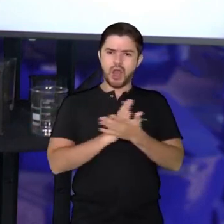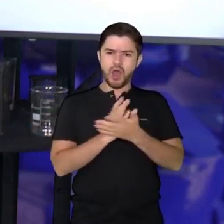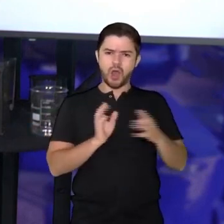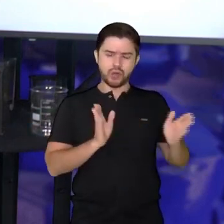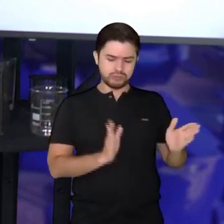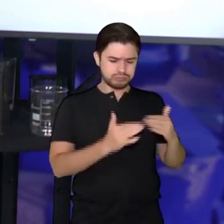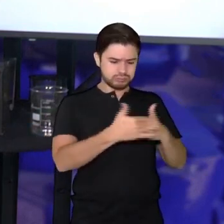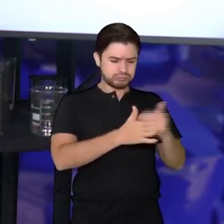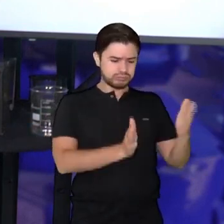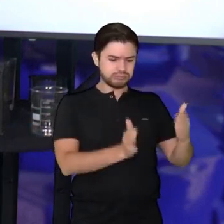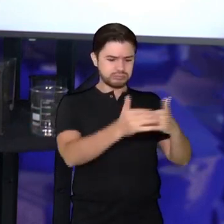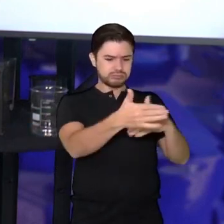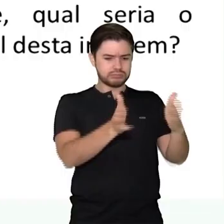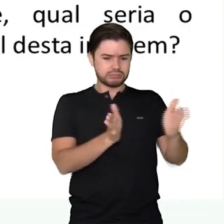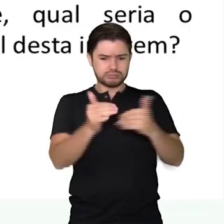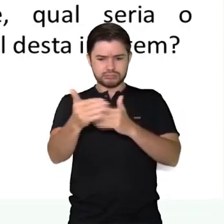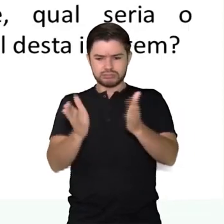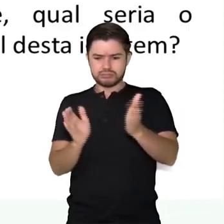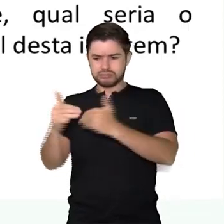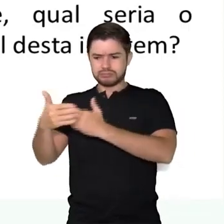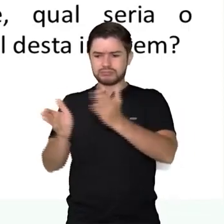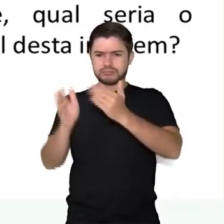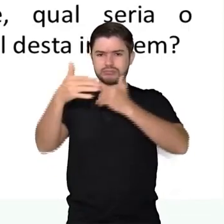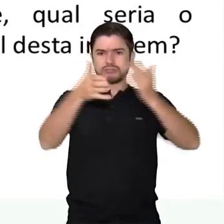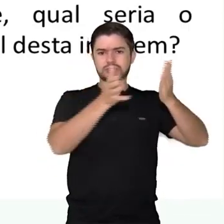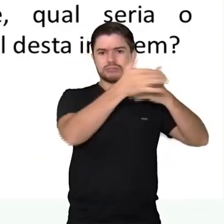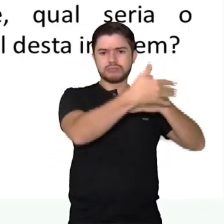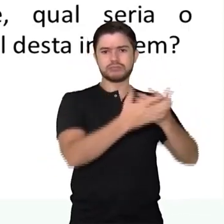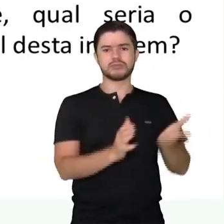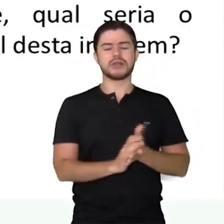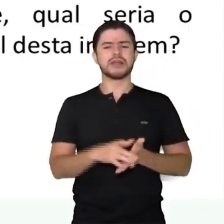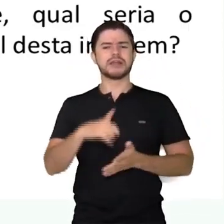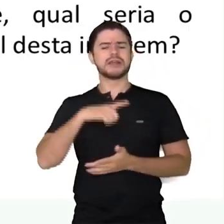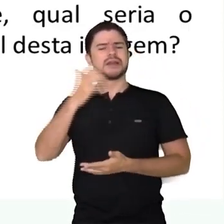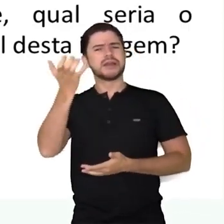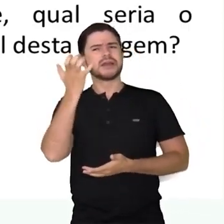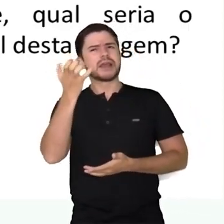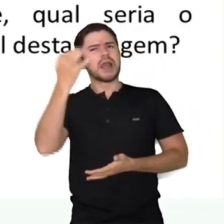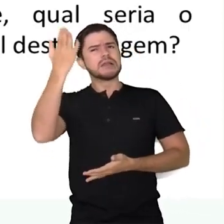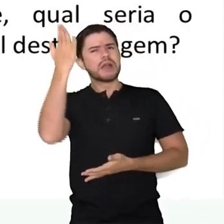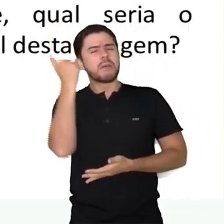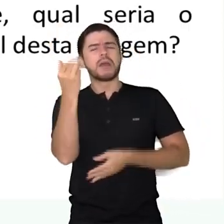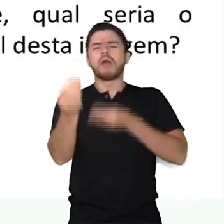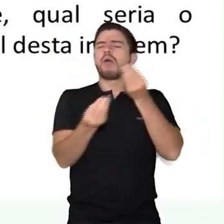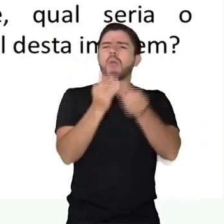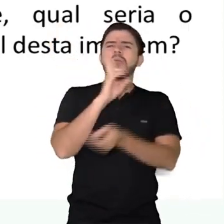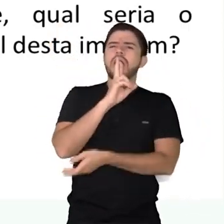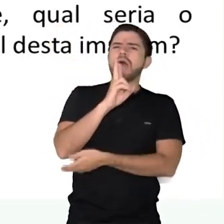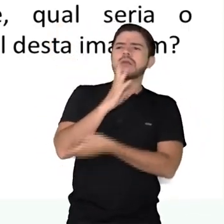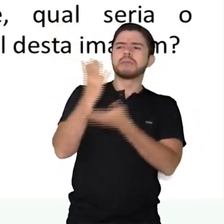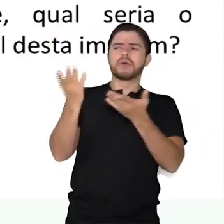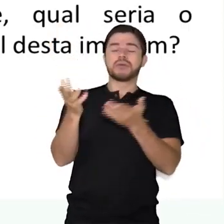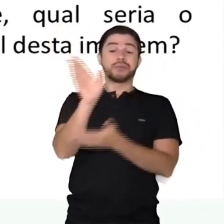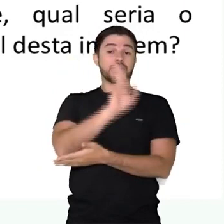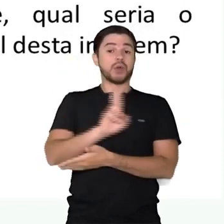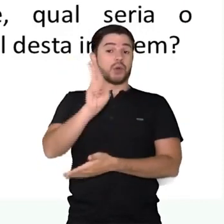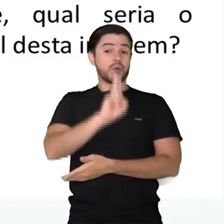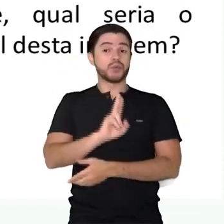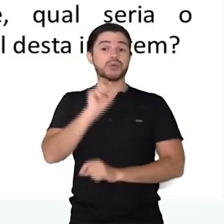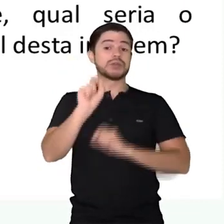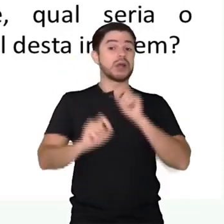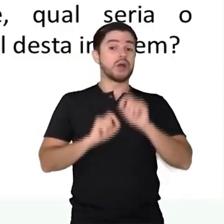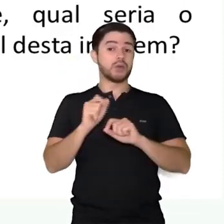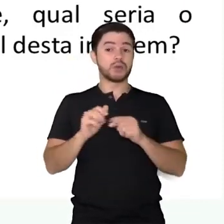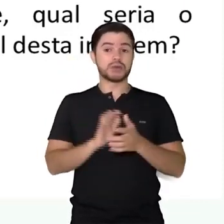cubinhos, mas digamos que a gente queira saber a resposta dessa questão aqui, né? Utilizando agora